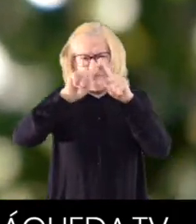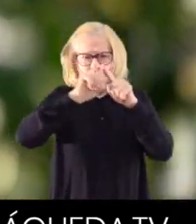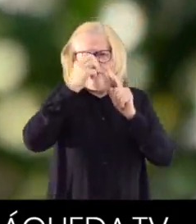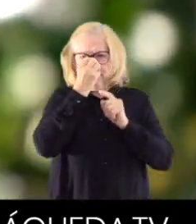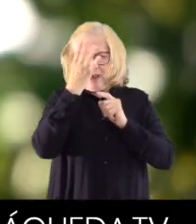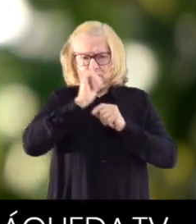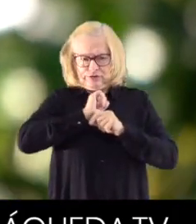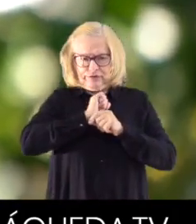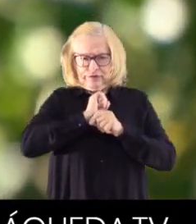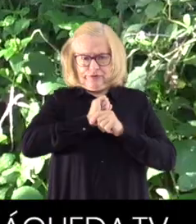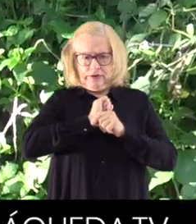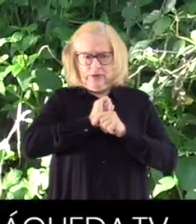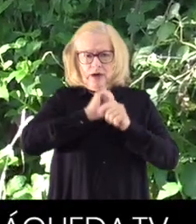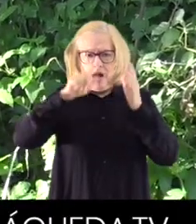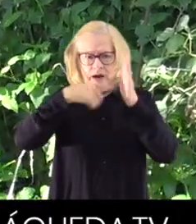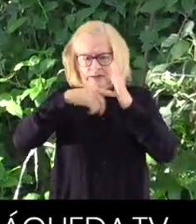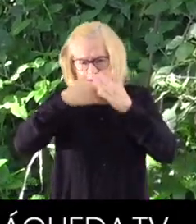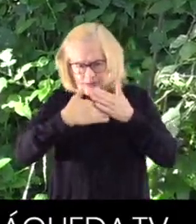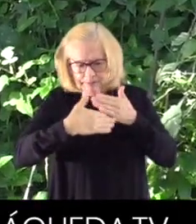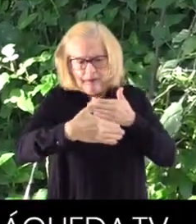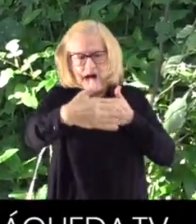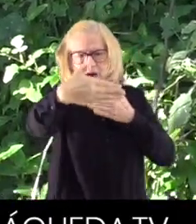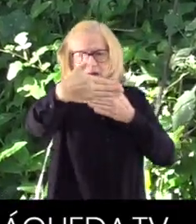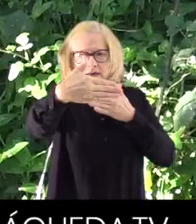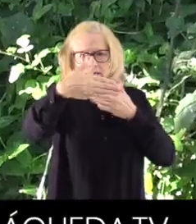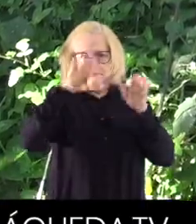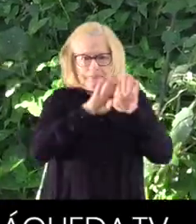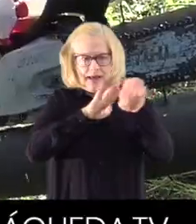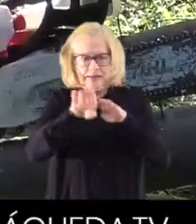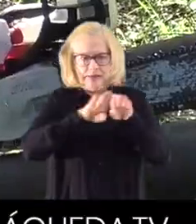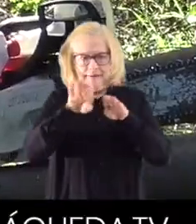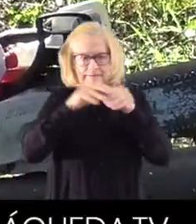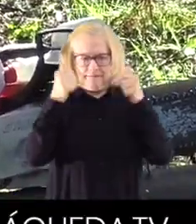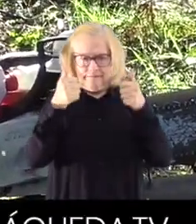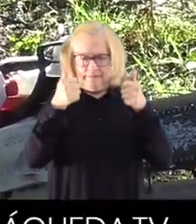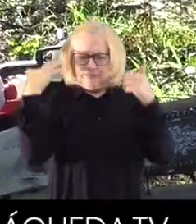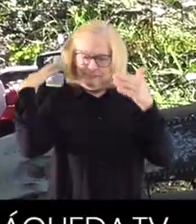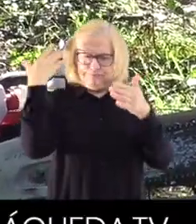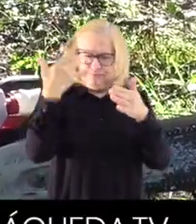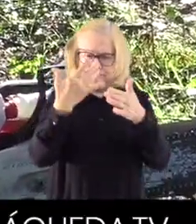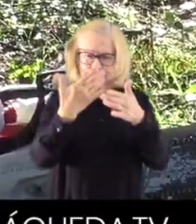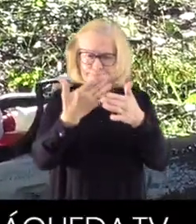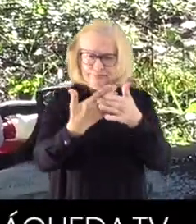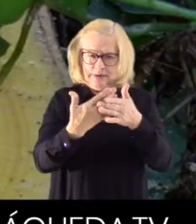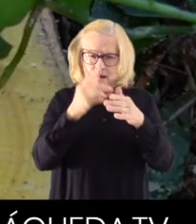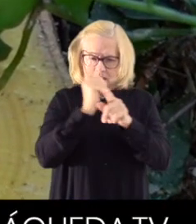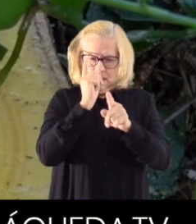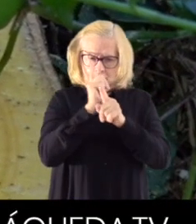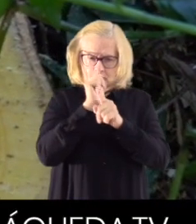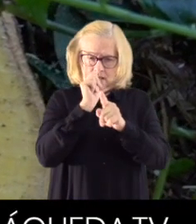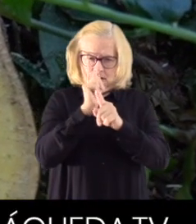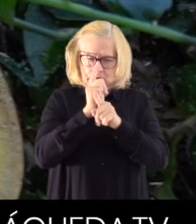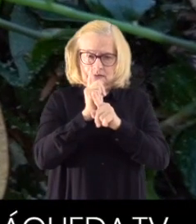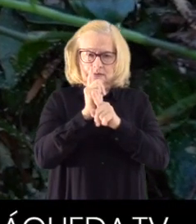município de Águeda reforça durante esta semana as boas práticas que vem desenvolvendo neste âmbito ao longo dos últimos anos.